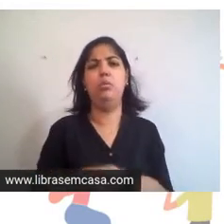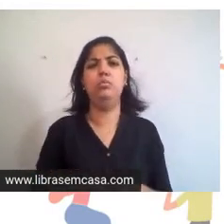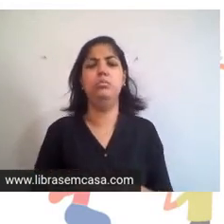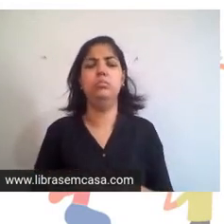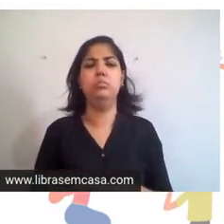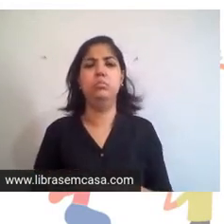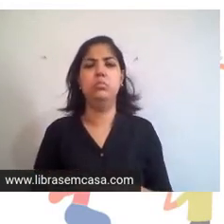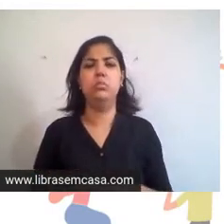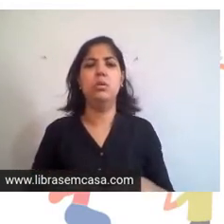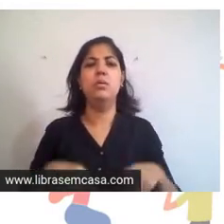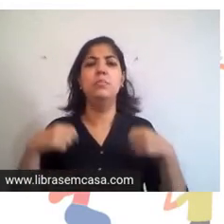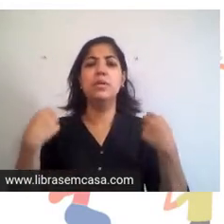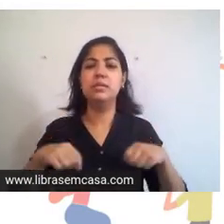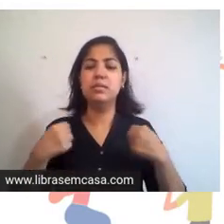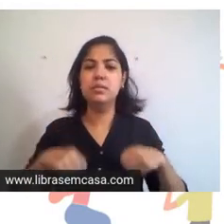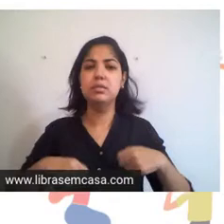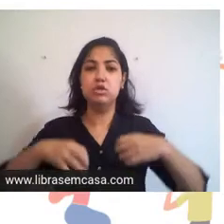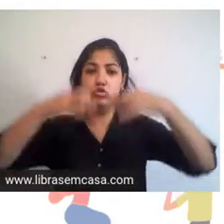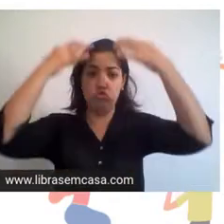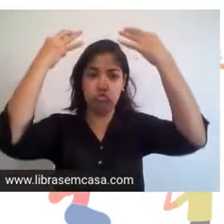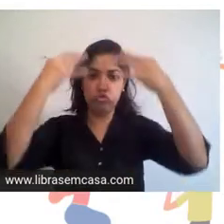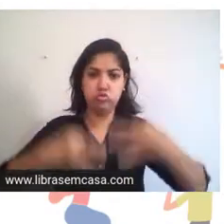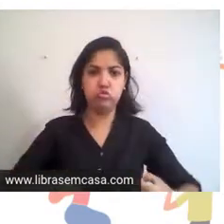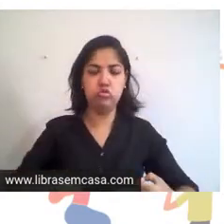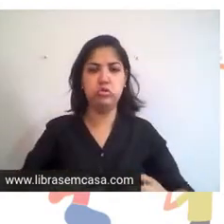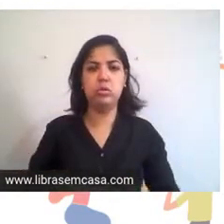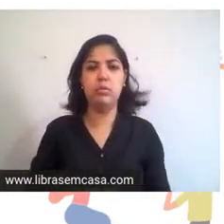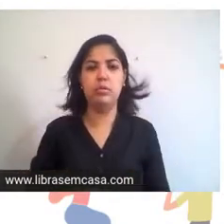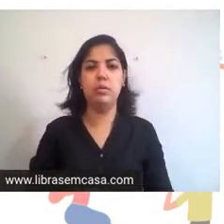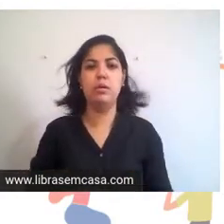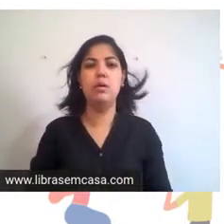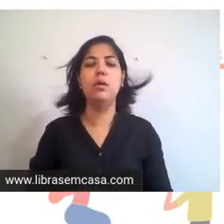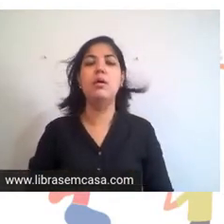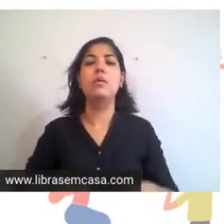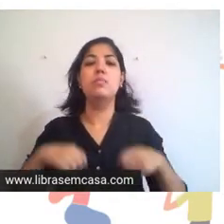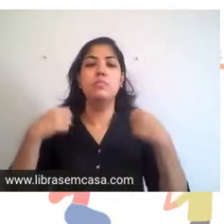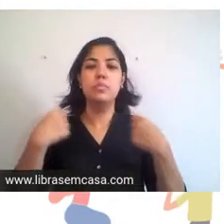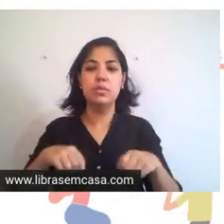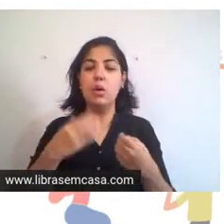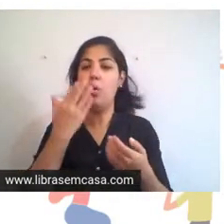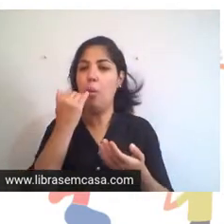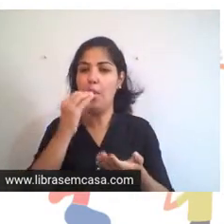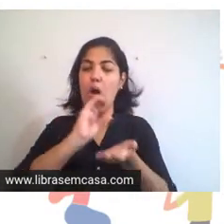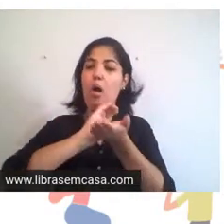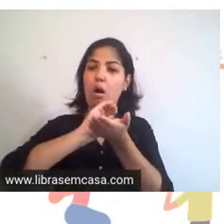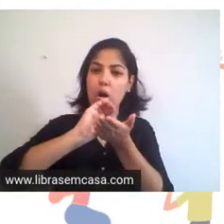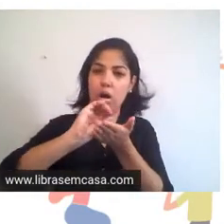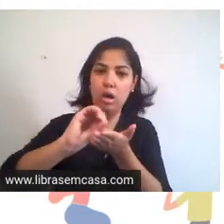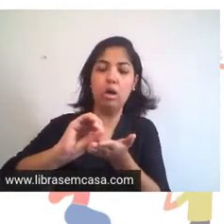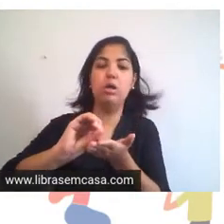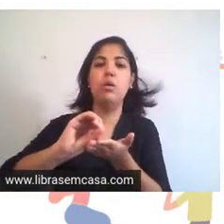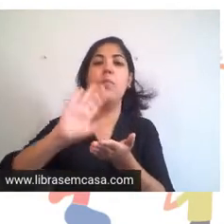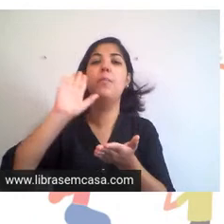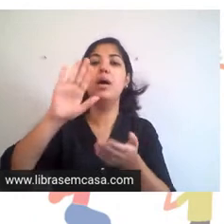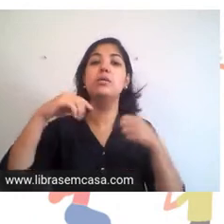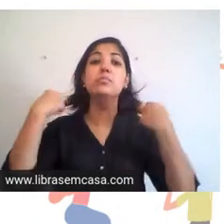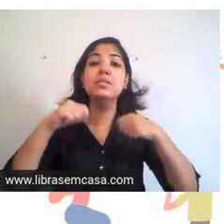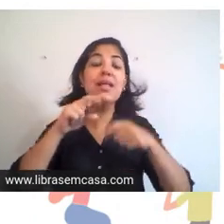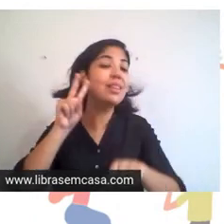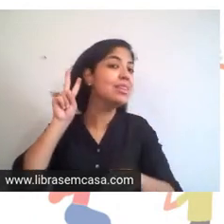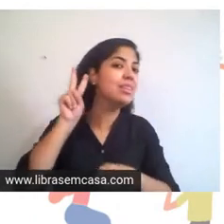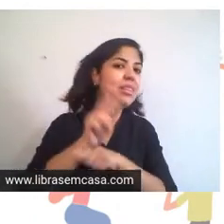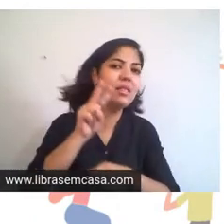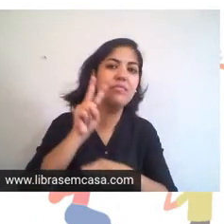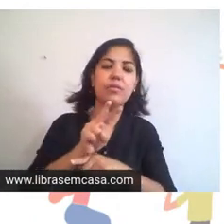injustiça. Não basta comer orgânico, há de combater o agrotóxico, há que defender a agroecologia. Não